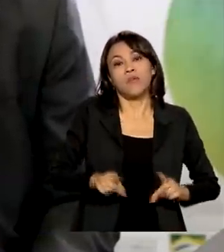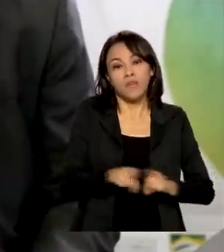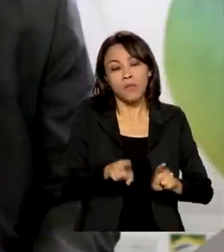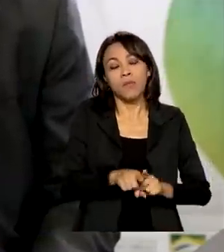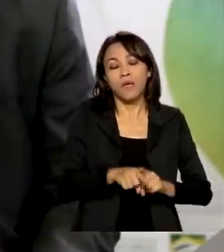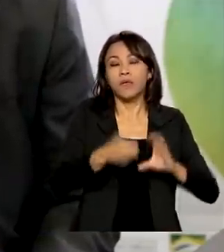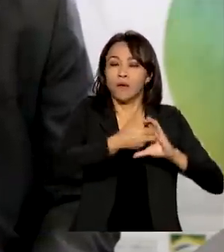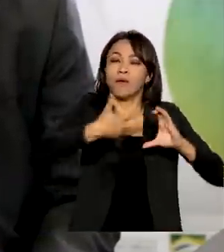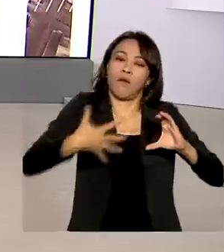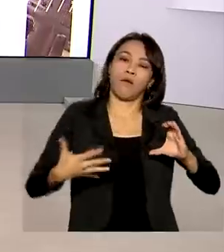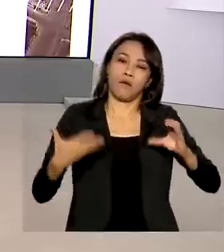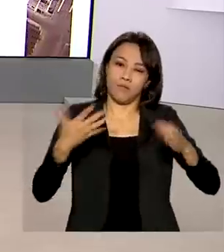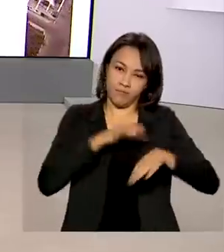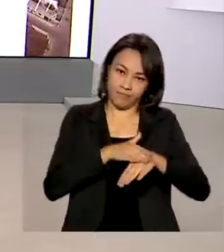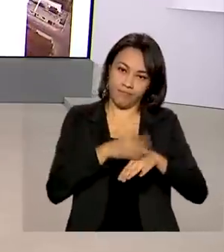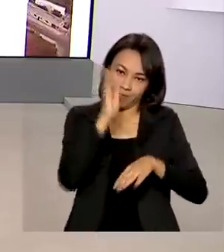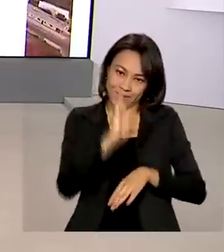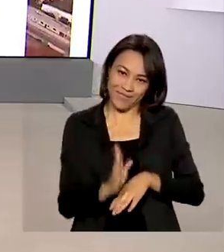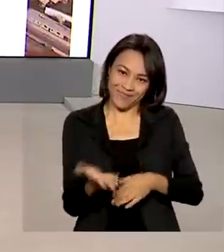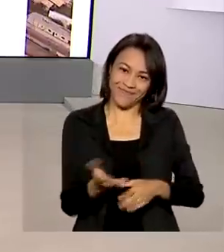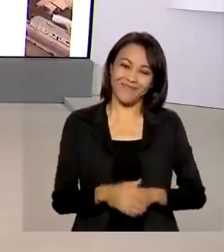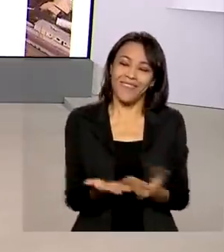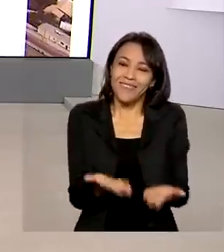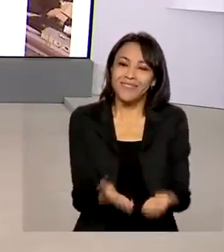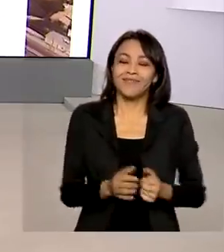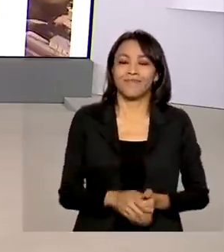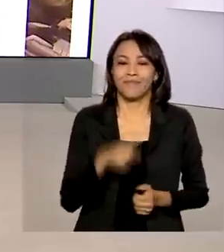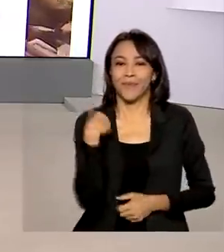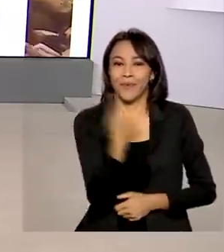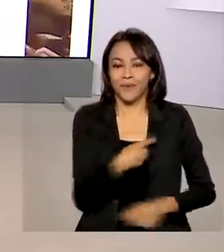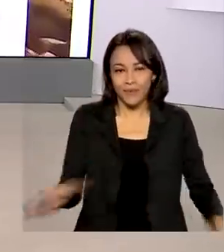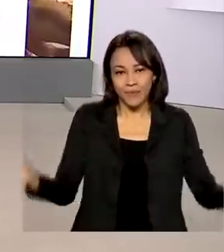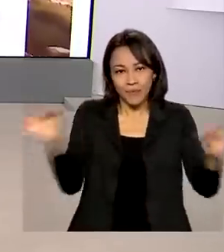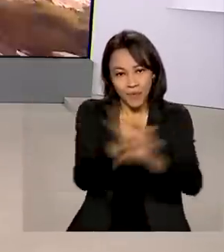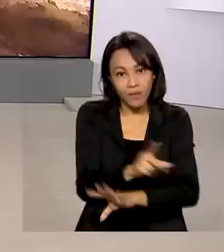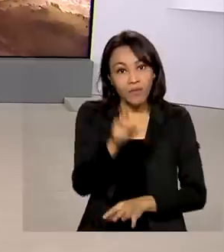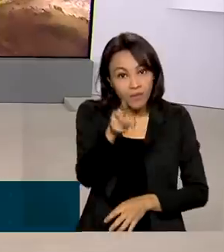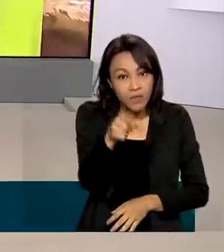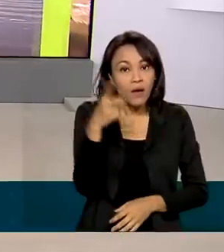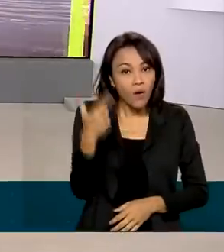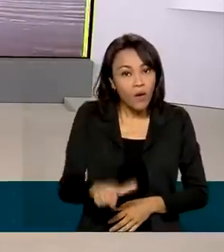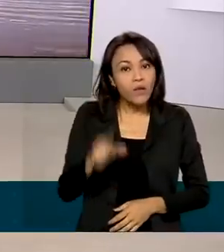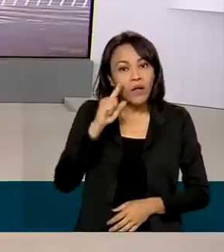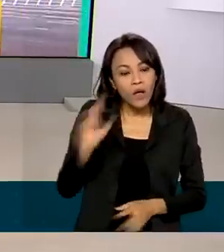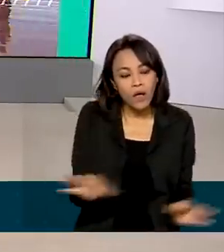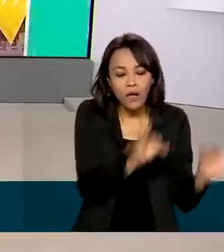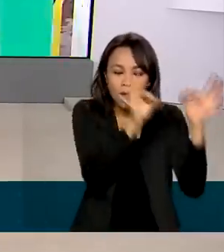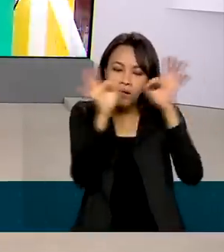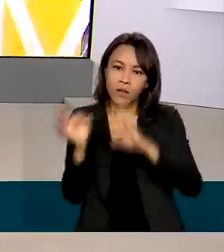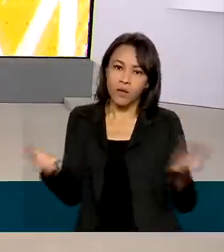rara no nosso país. É isso, o Brasil em Dia fica por aqui. Para rever as reportagens de